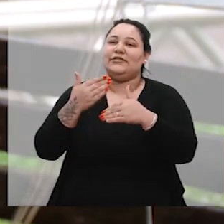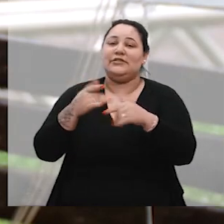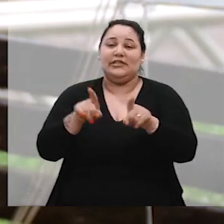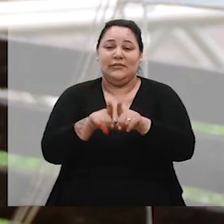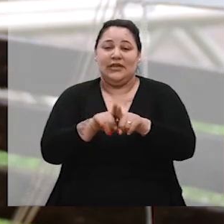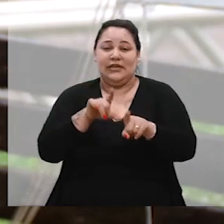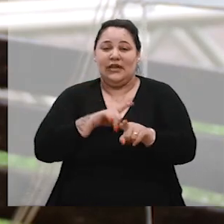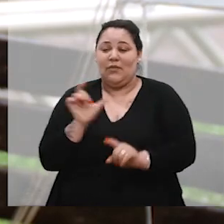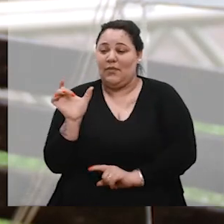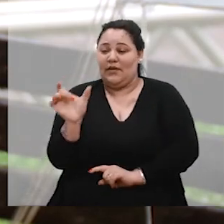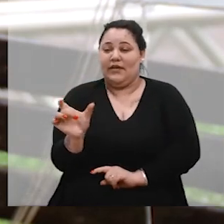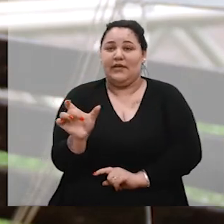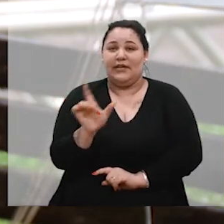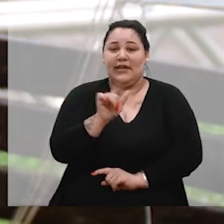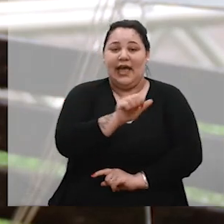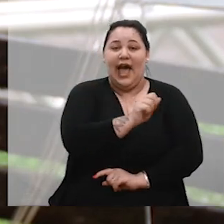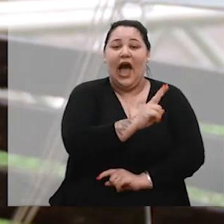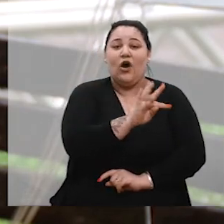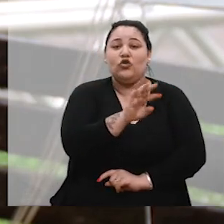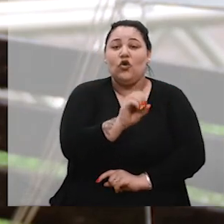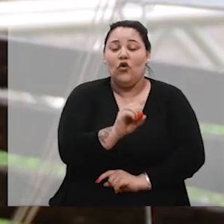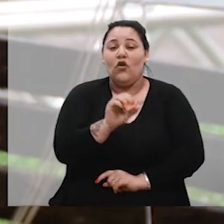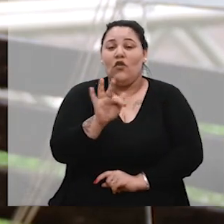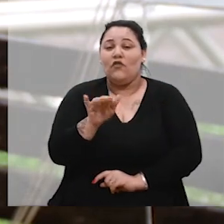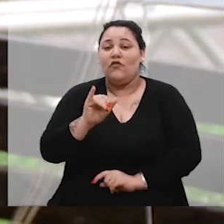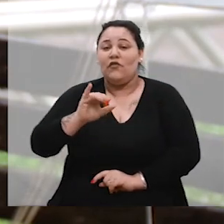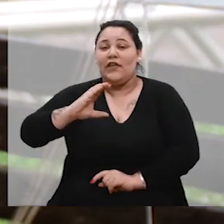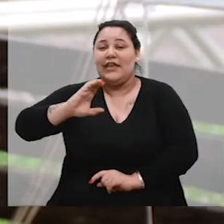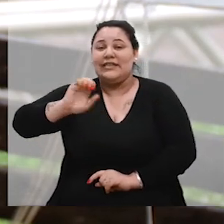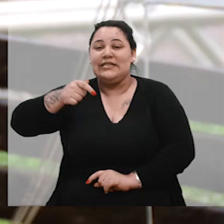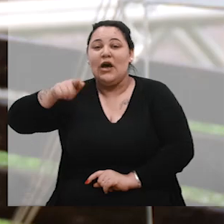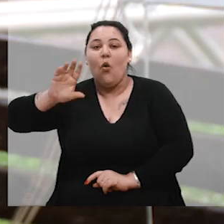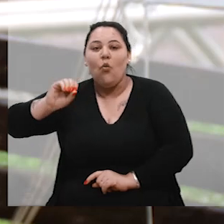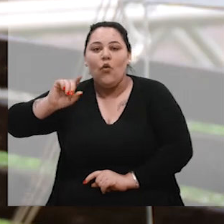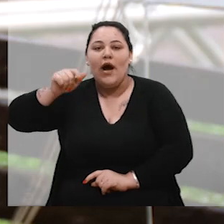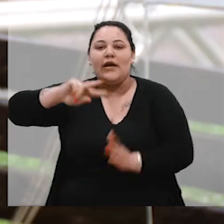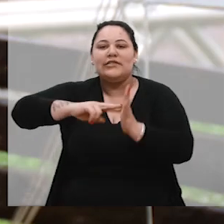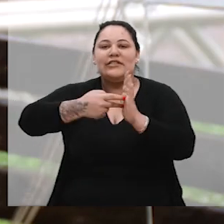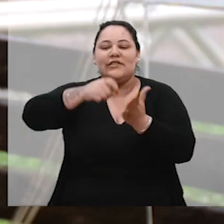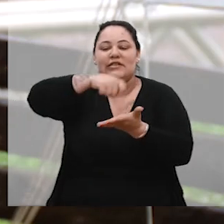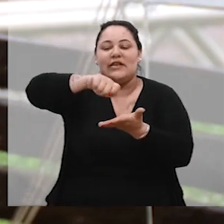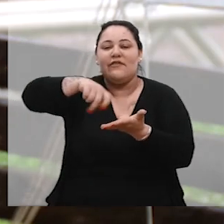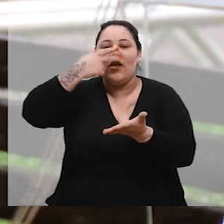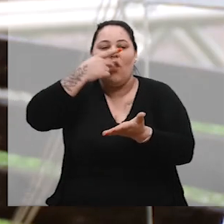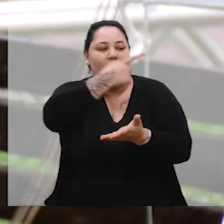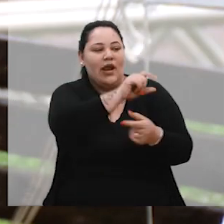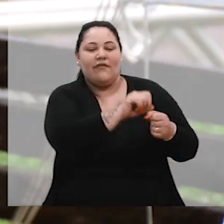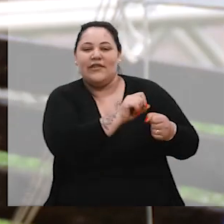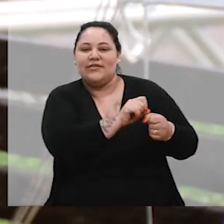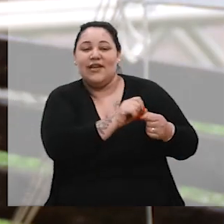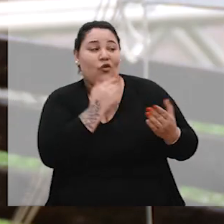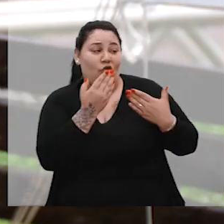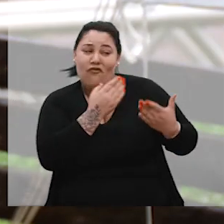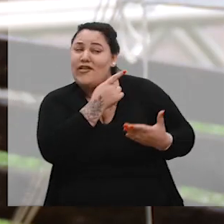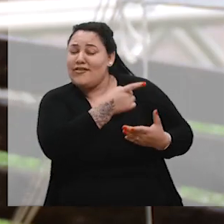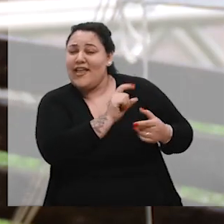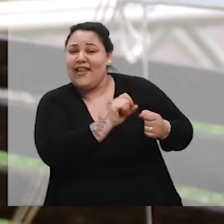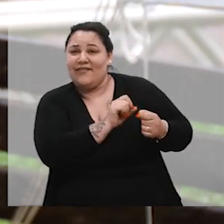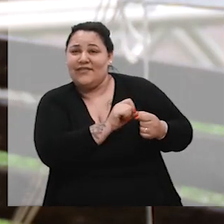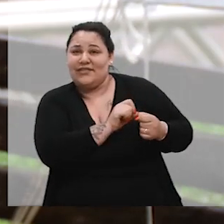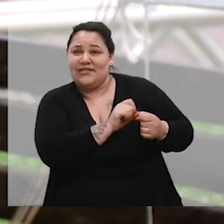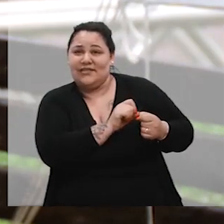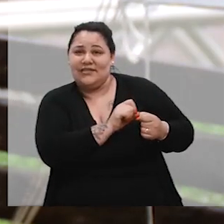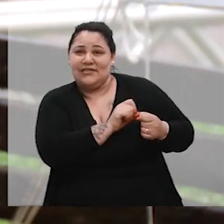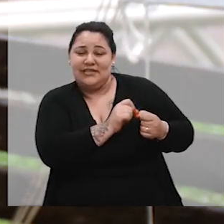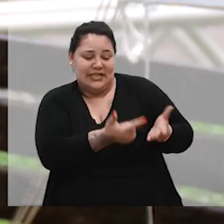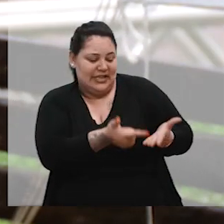da literatura que se chama autoficção. A autoficção é escrever o que a Rejane fez. Eu duvido que a Rejane seja a